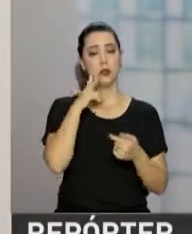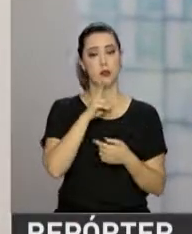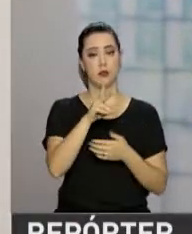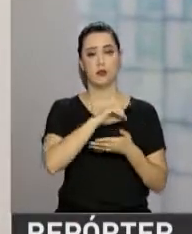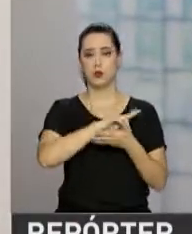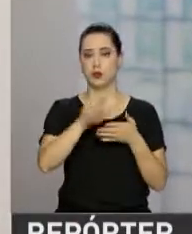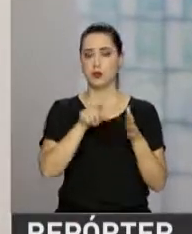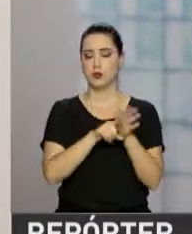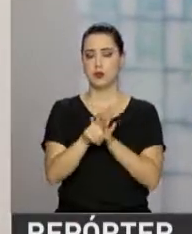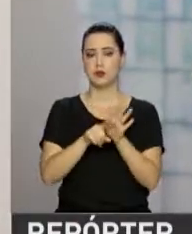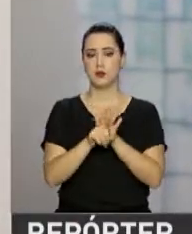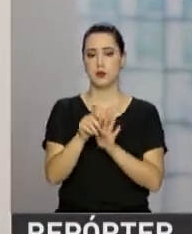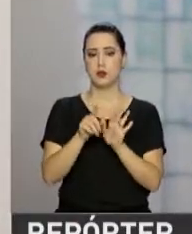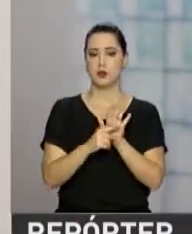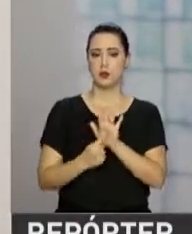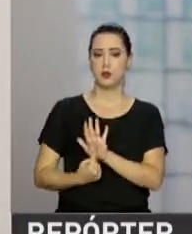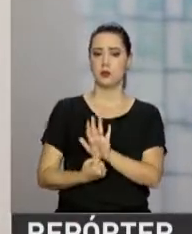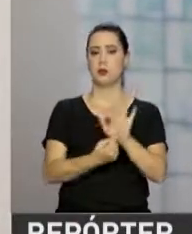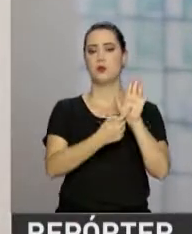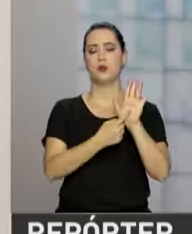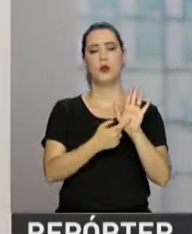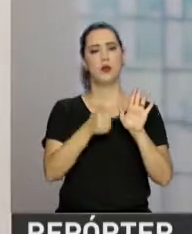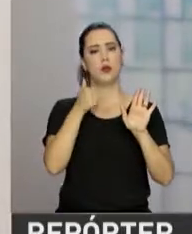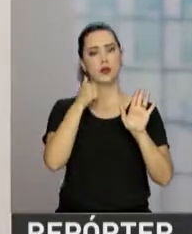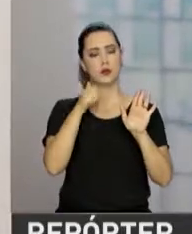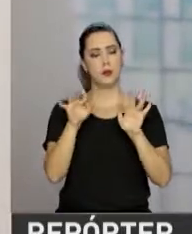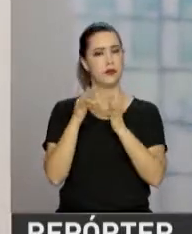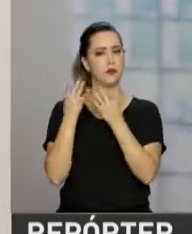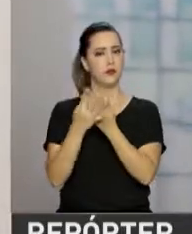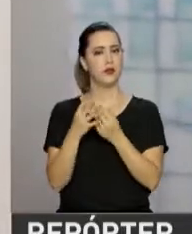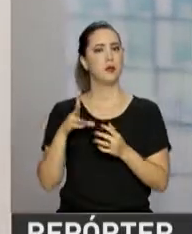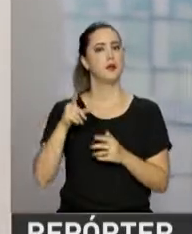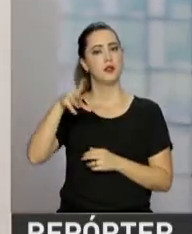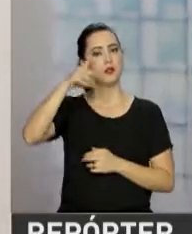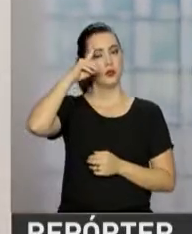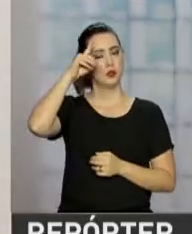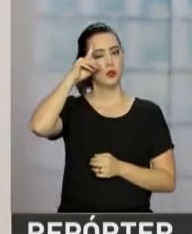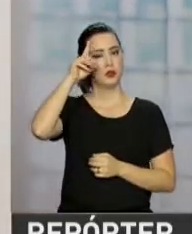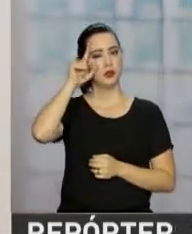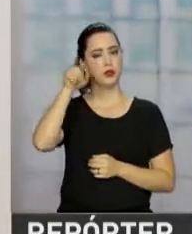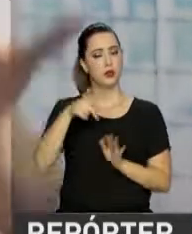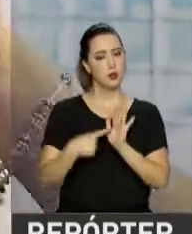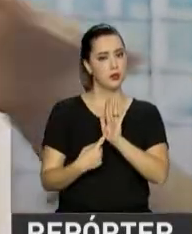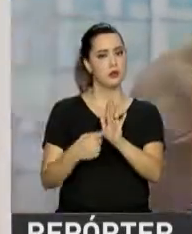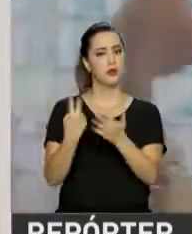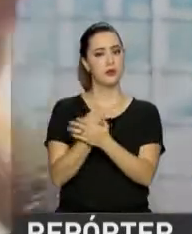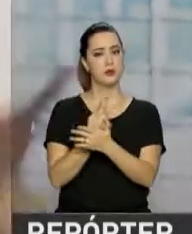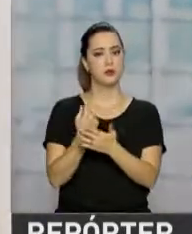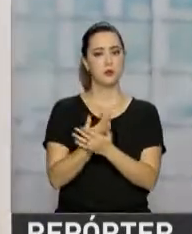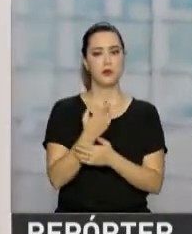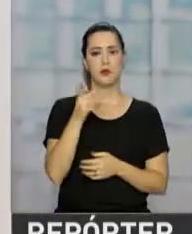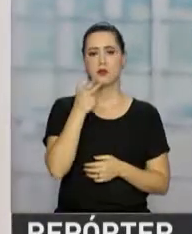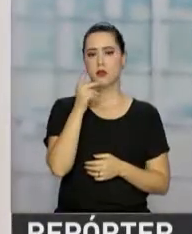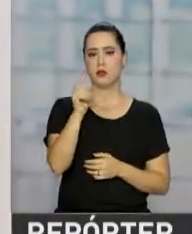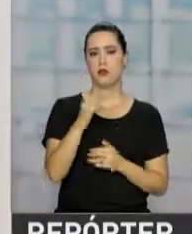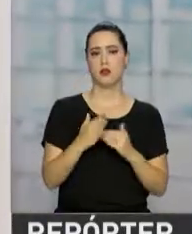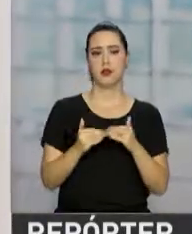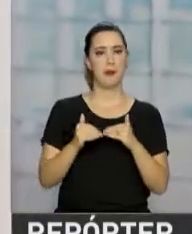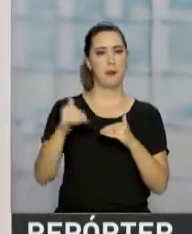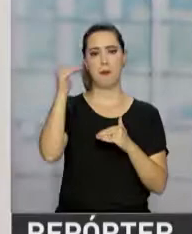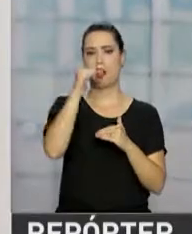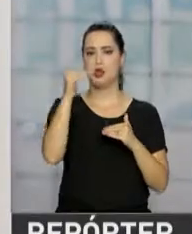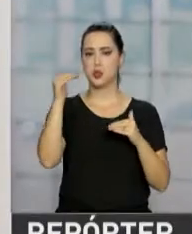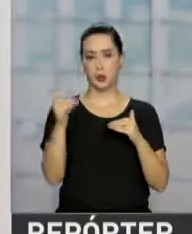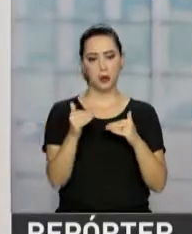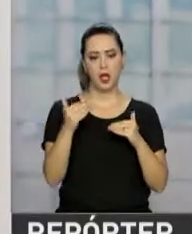questões que ele coloca para o pai que ele exceção do dia a dia deles né eles não têm a idéia de que há alguém mais corrupto ou menos corrupto